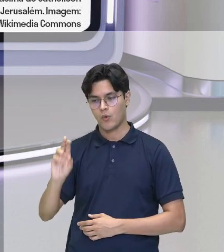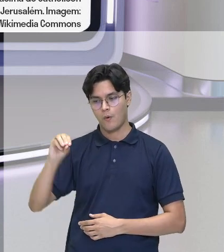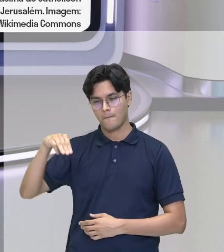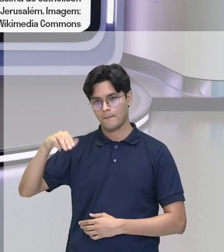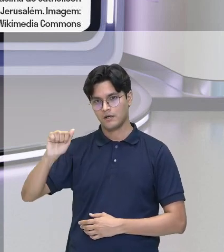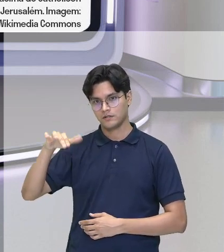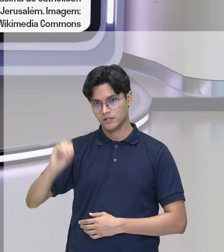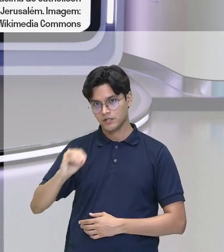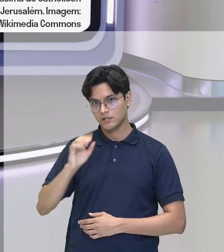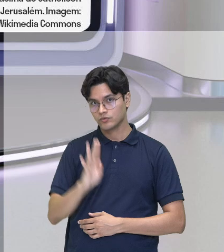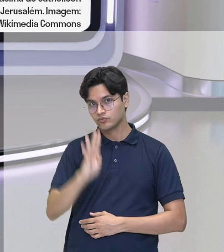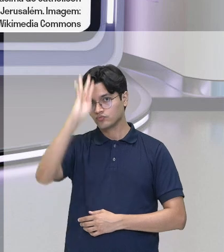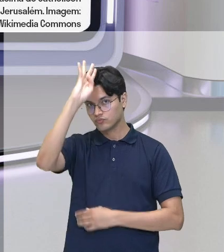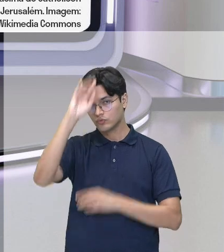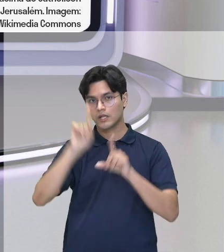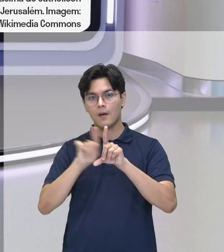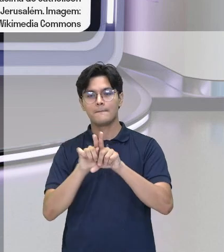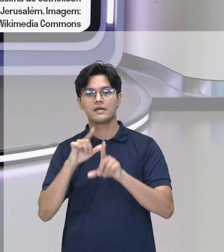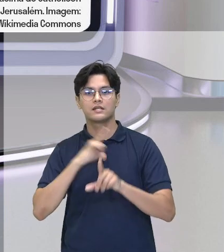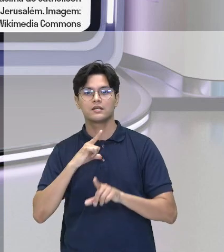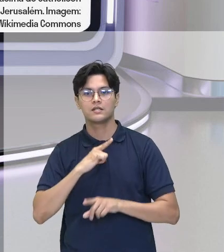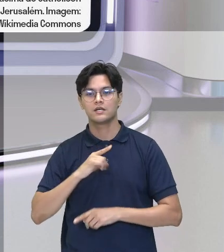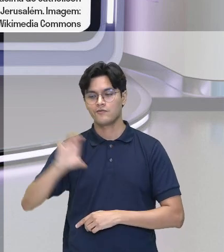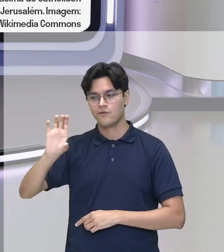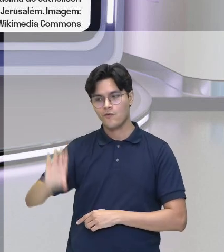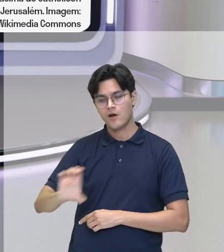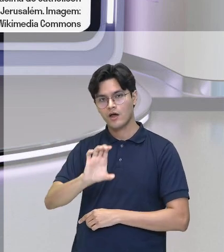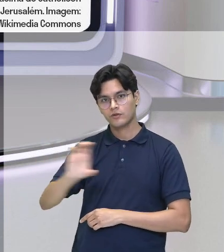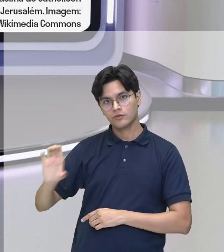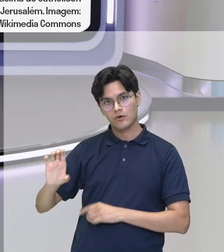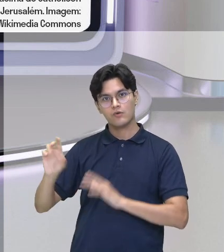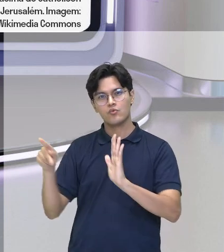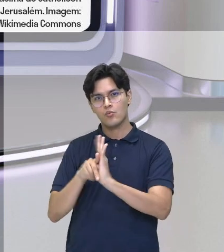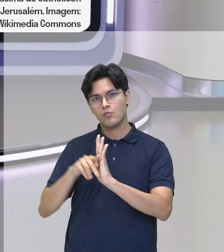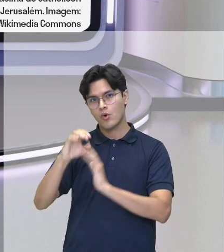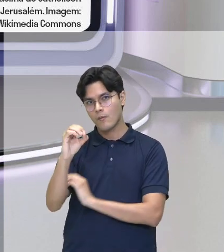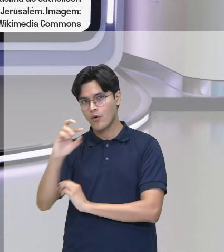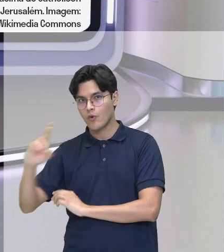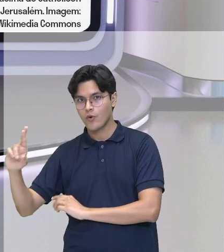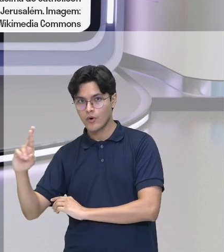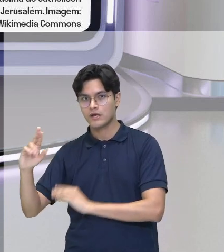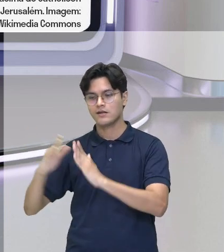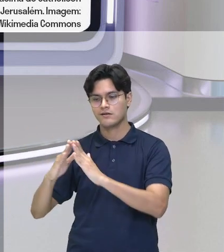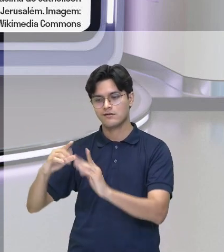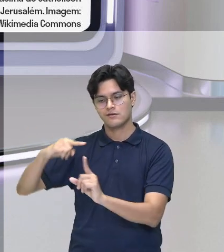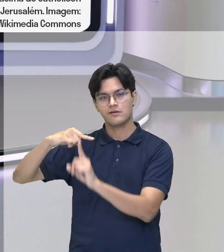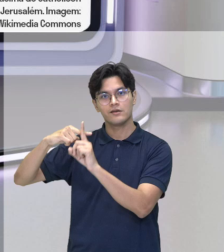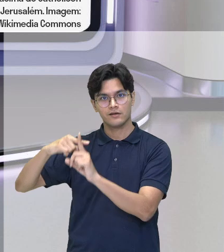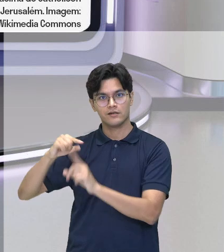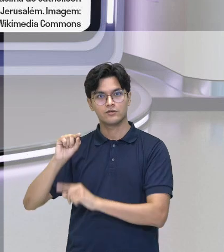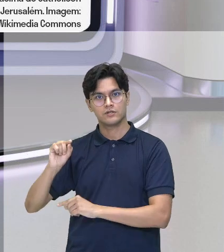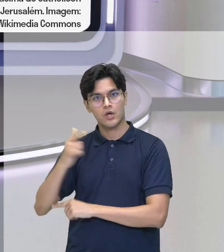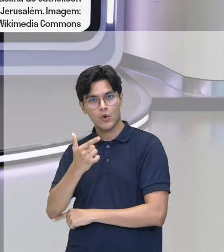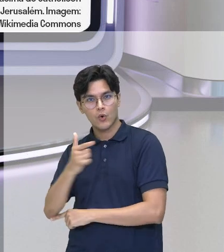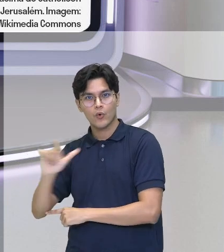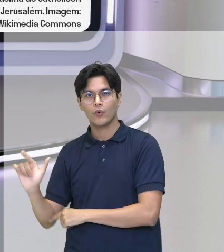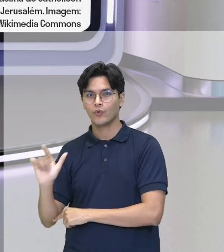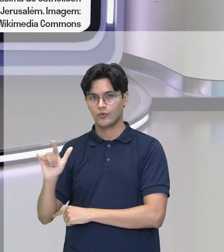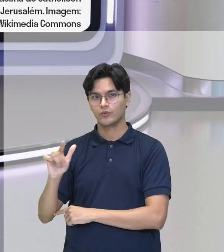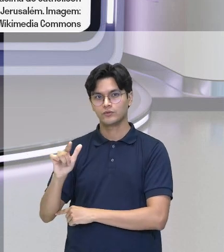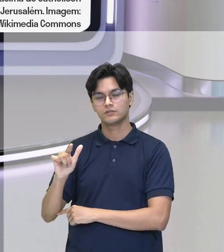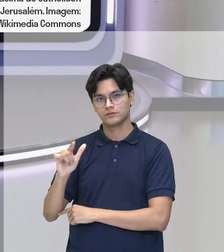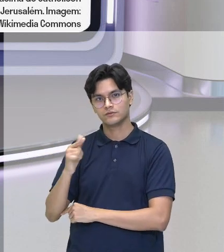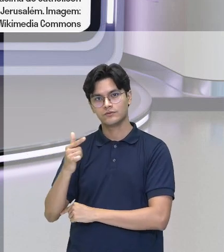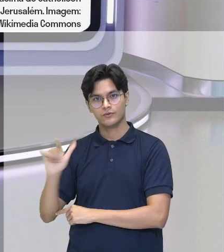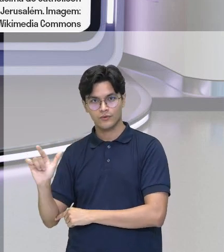católicos de ritos orientais, que são igrejas de outros ritos orientais, mas ligados